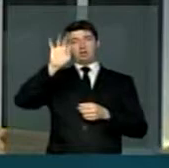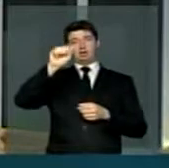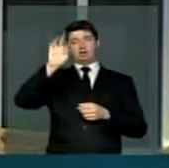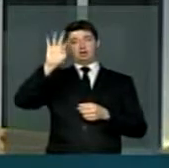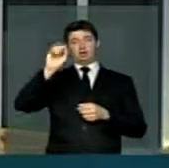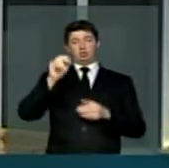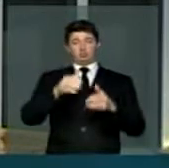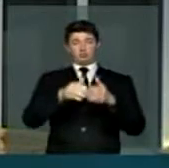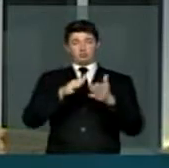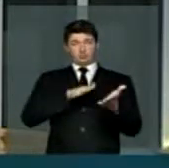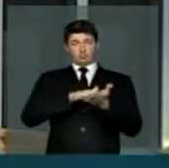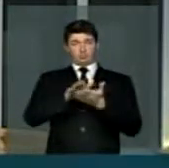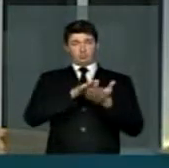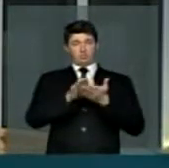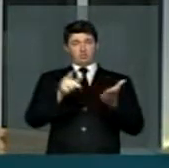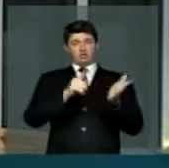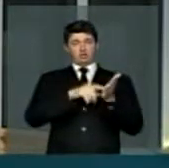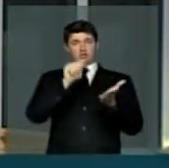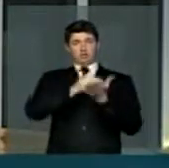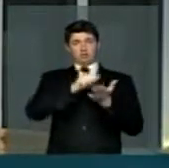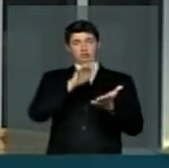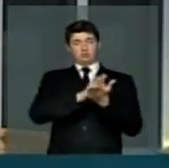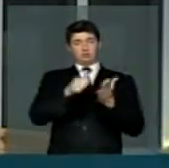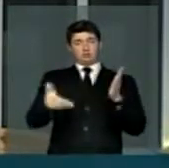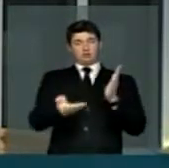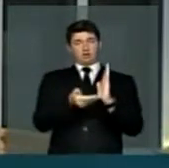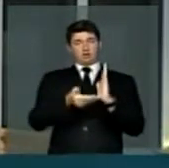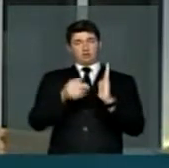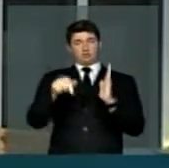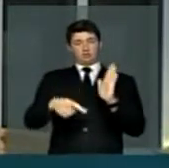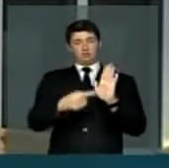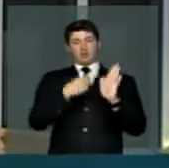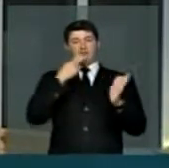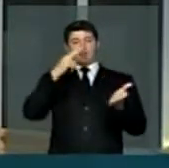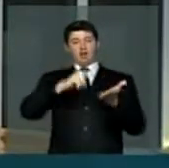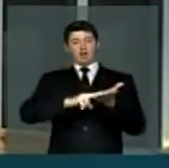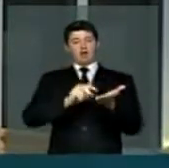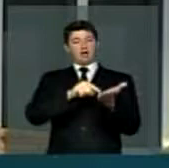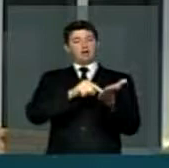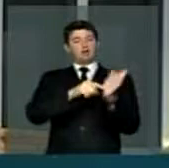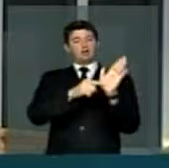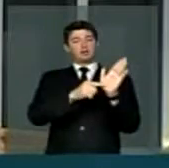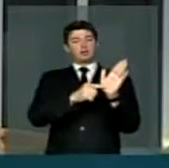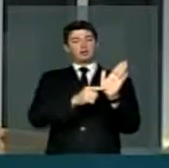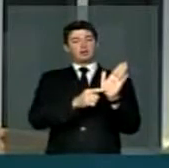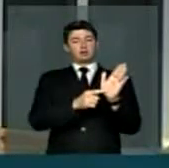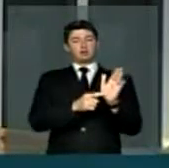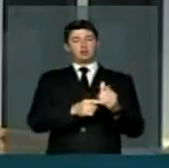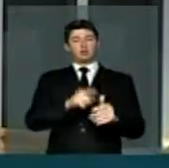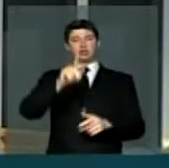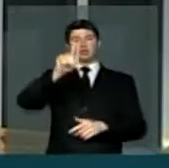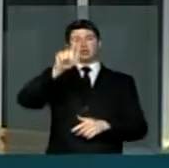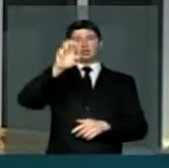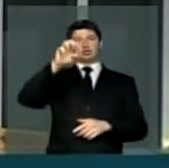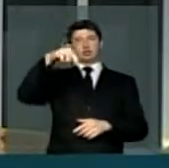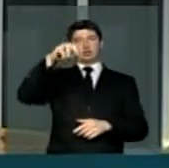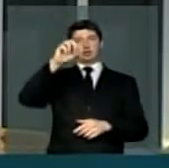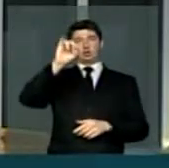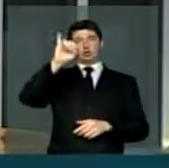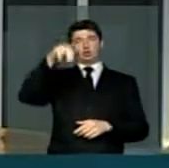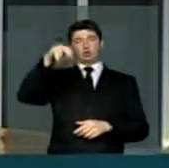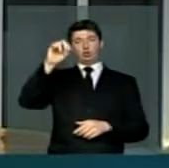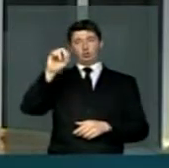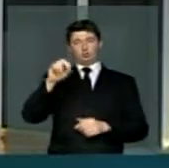mande publicar nos anais da Câmara esta carta de Miruna Genuíno,